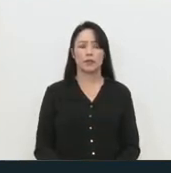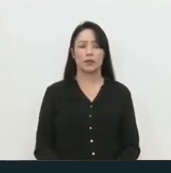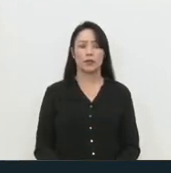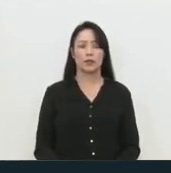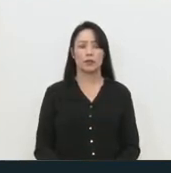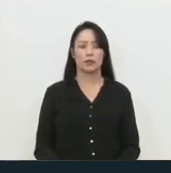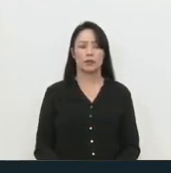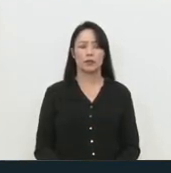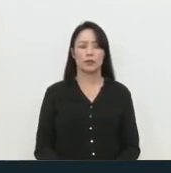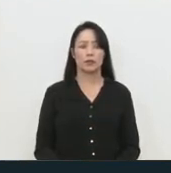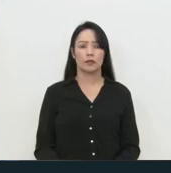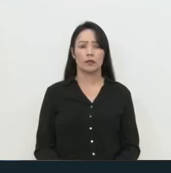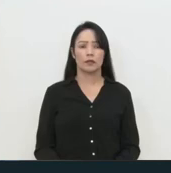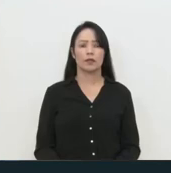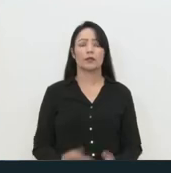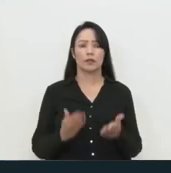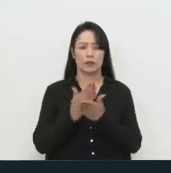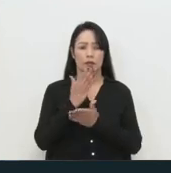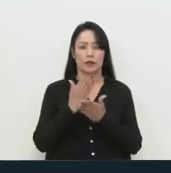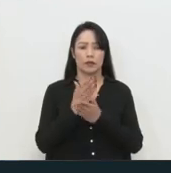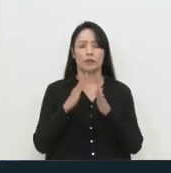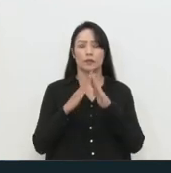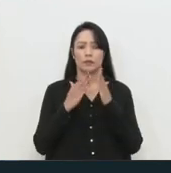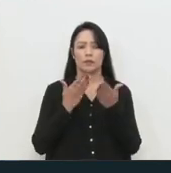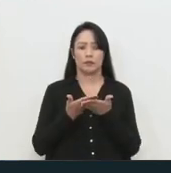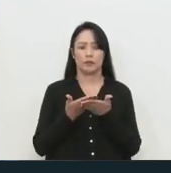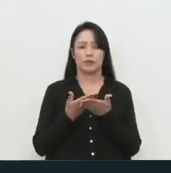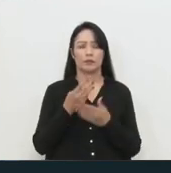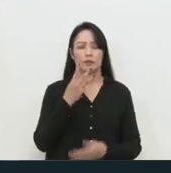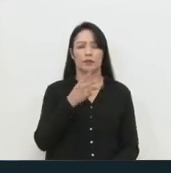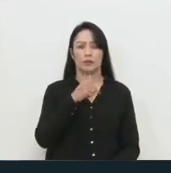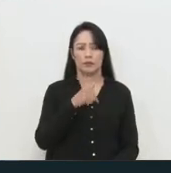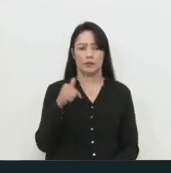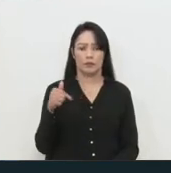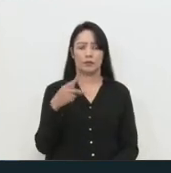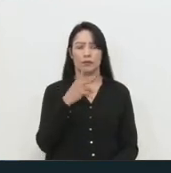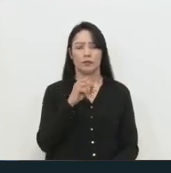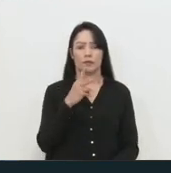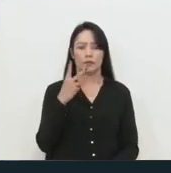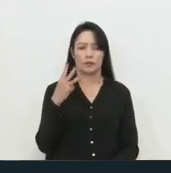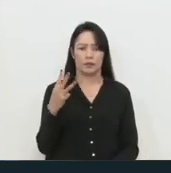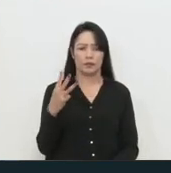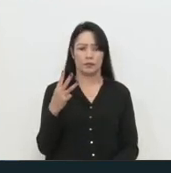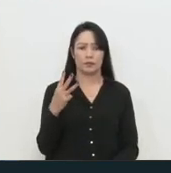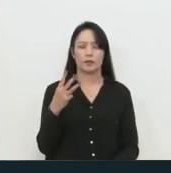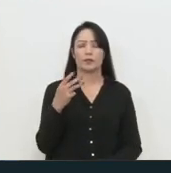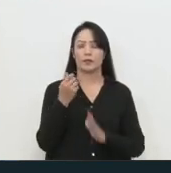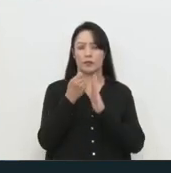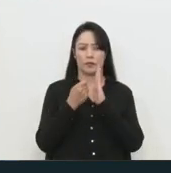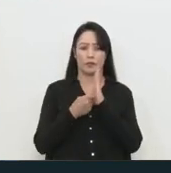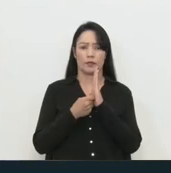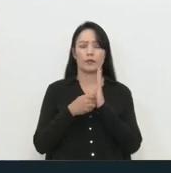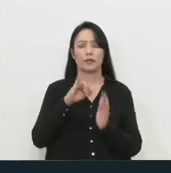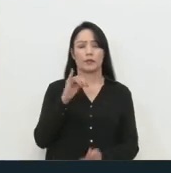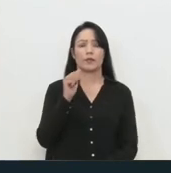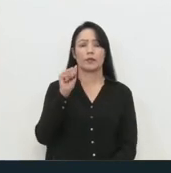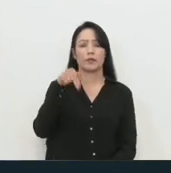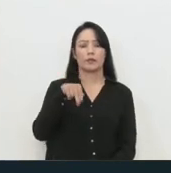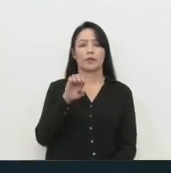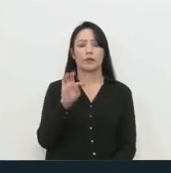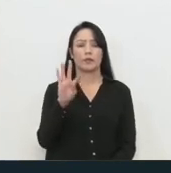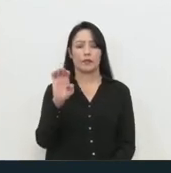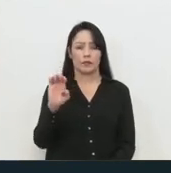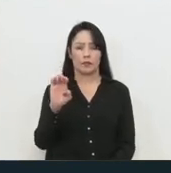tendo em vista a aprovação do requerimento 377 2023 de autoria da vereadora Janete Rocha pitta